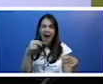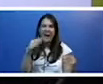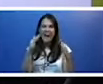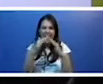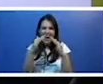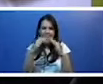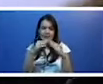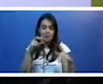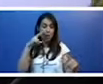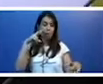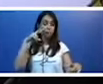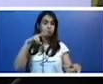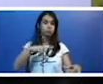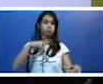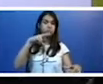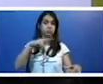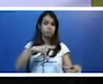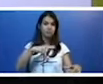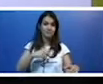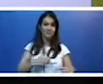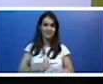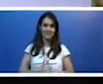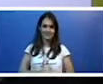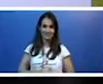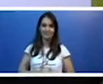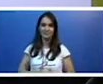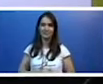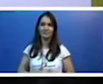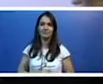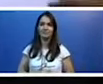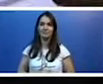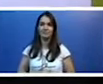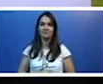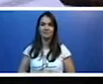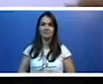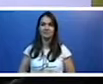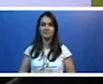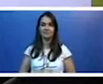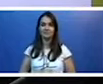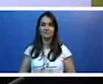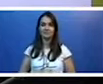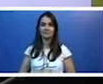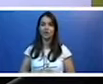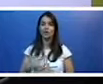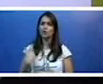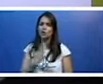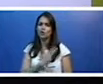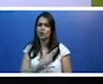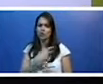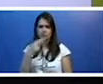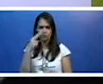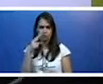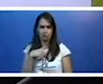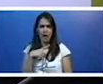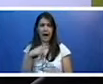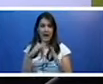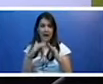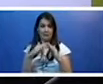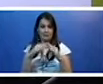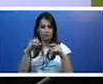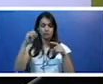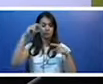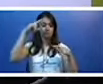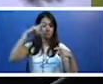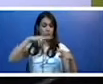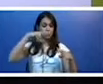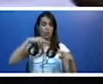cima, se eu fizesse um corte nela. Então, ó, a gente estivesse olhando ela de cima e ela não